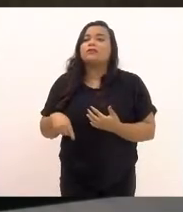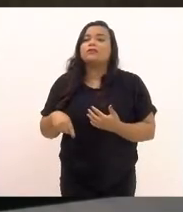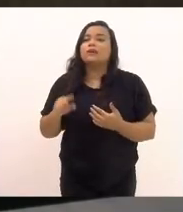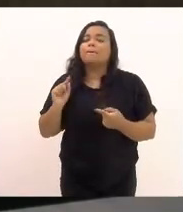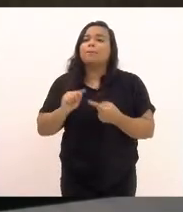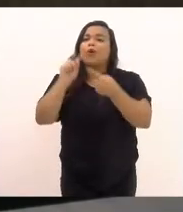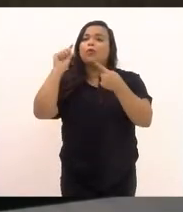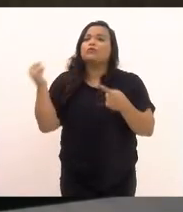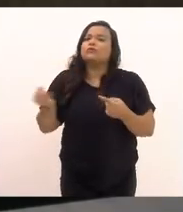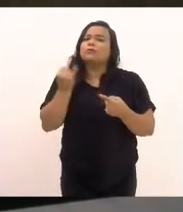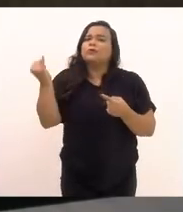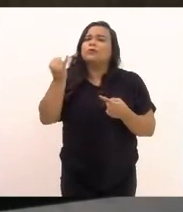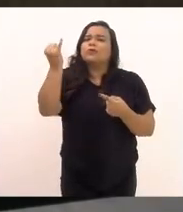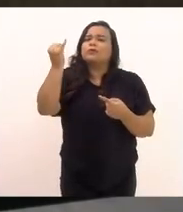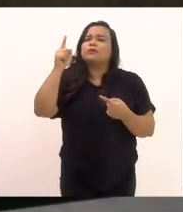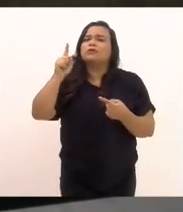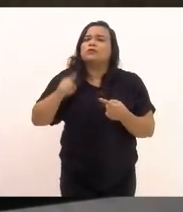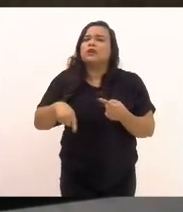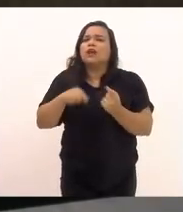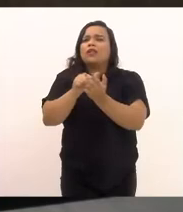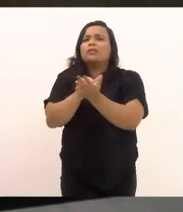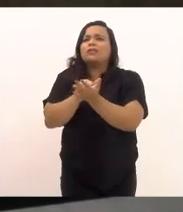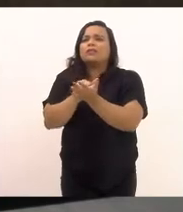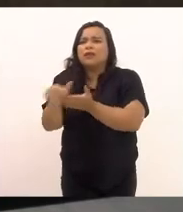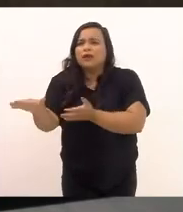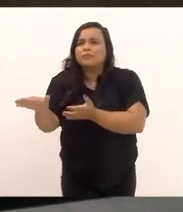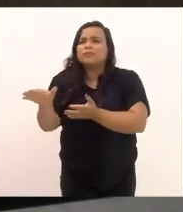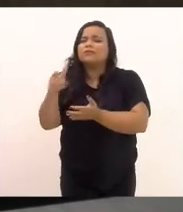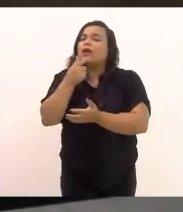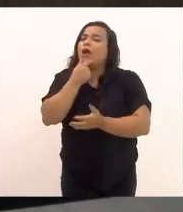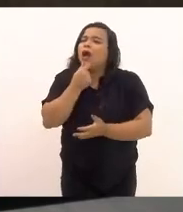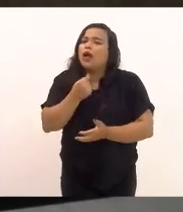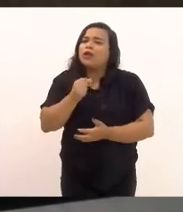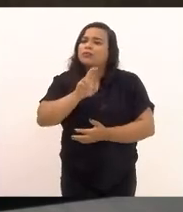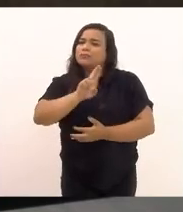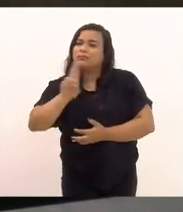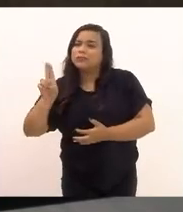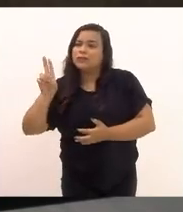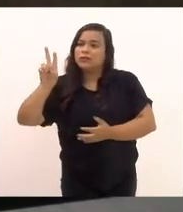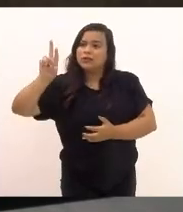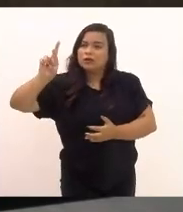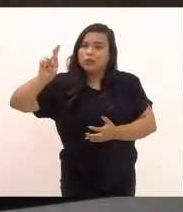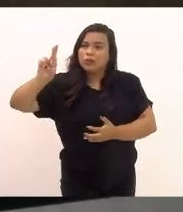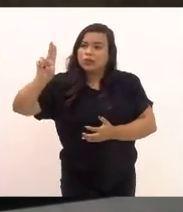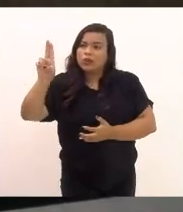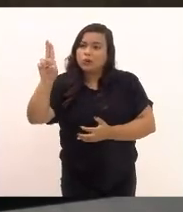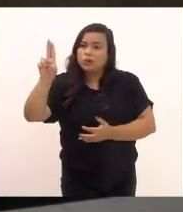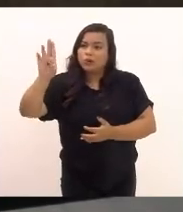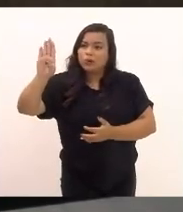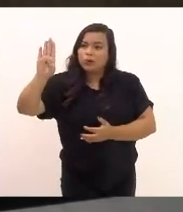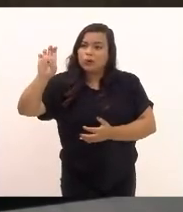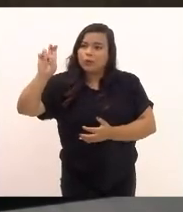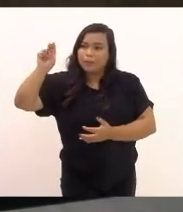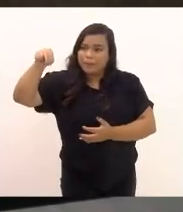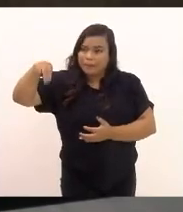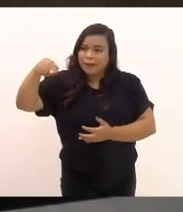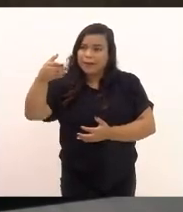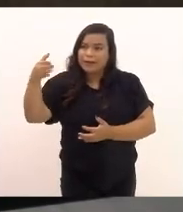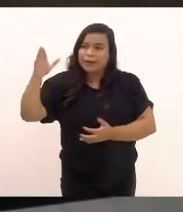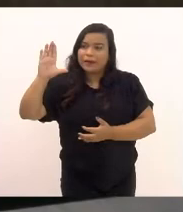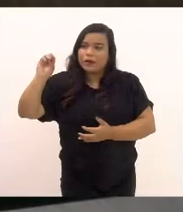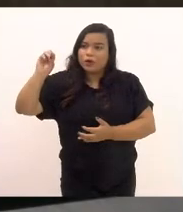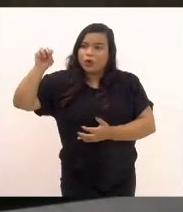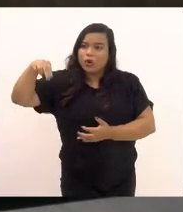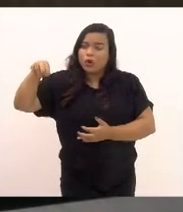ponto dessa questão de ordem é a demissão de Rubem Confetti. Rubem Confetti é uma figura importante do